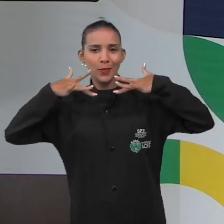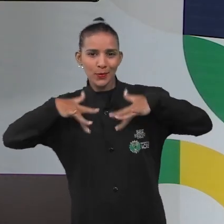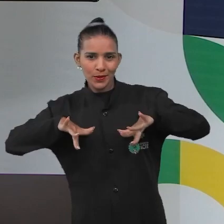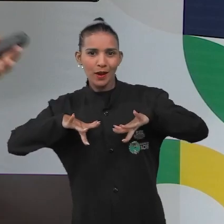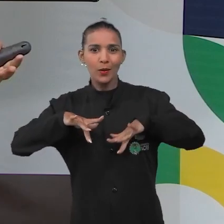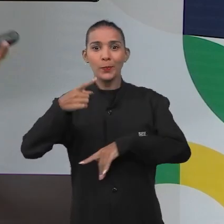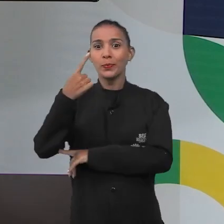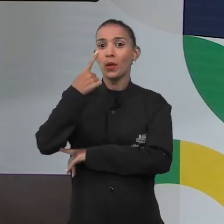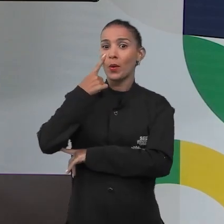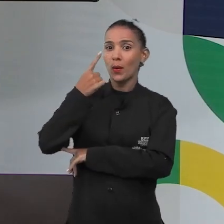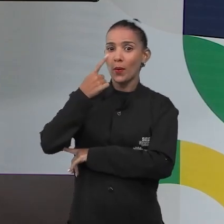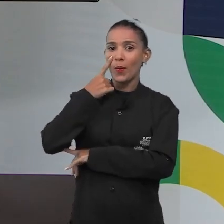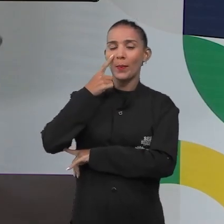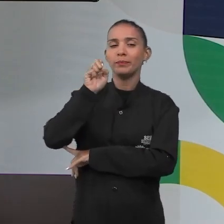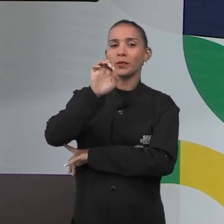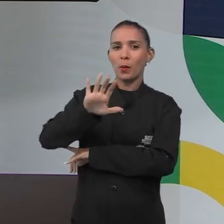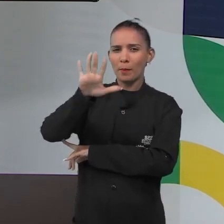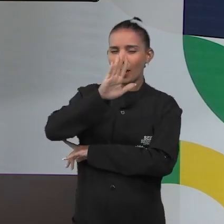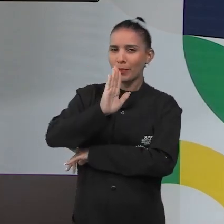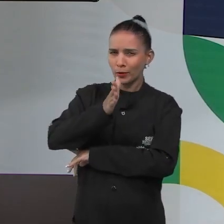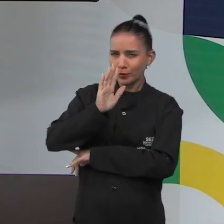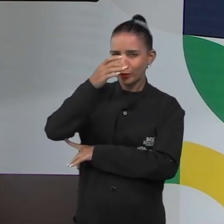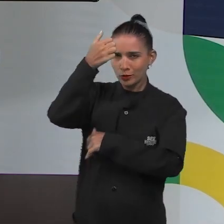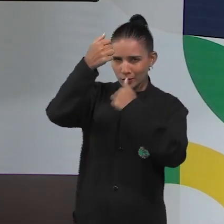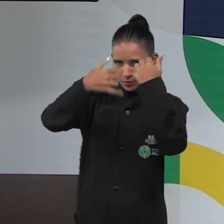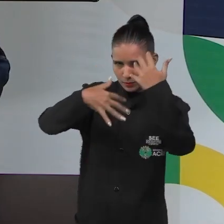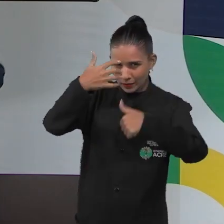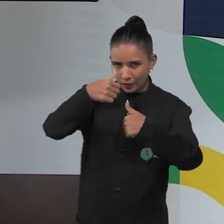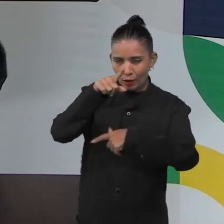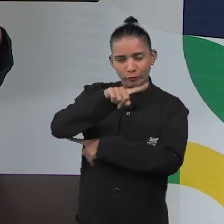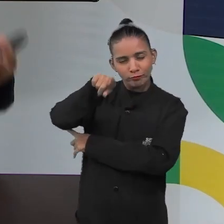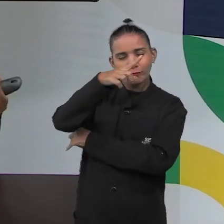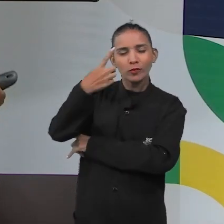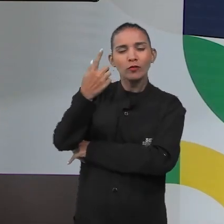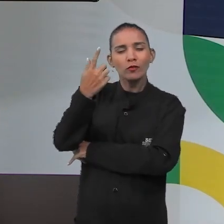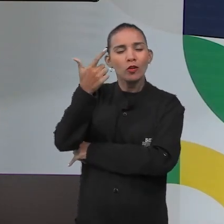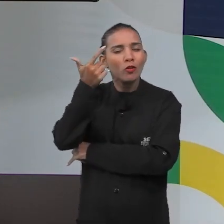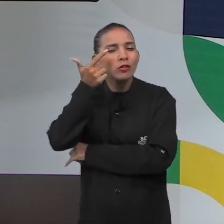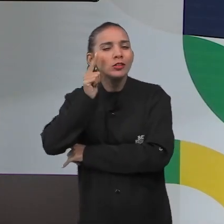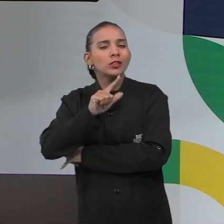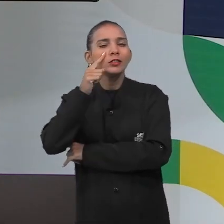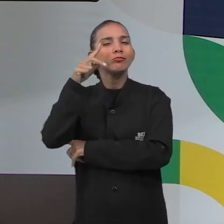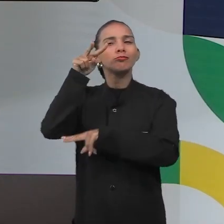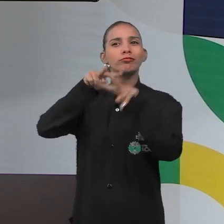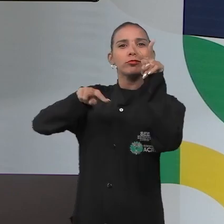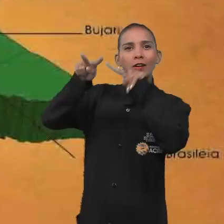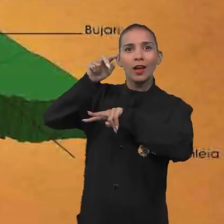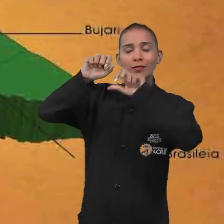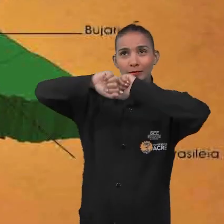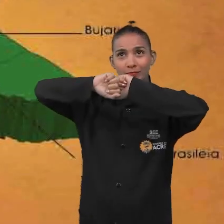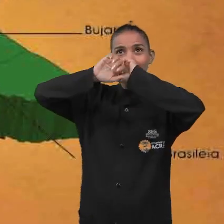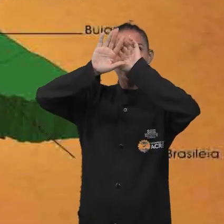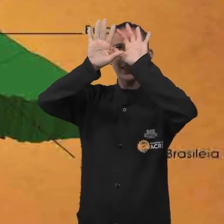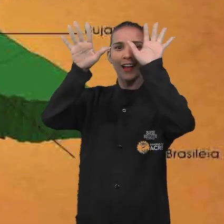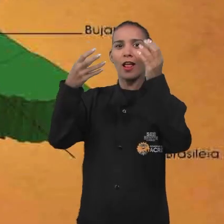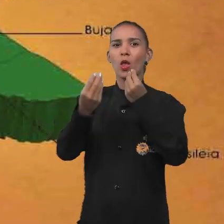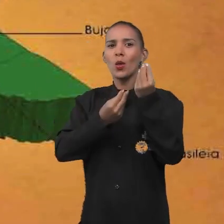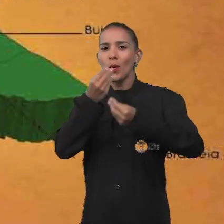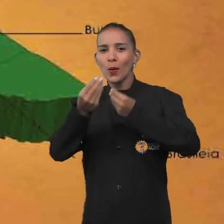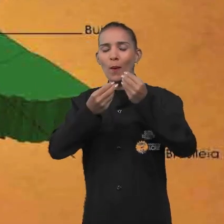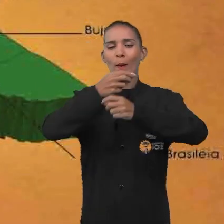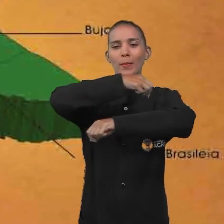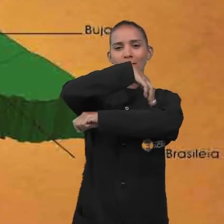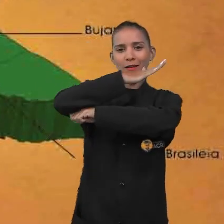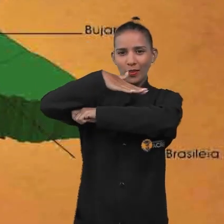então no mapa que eu falei, que vocês vão conseguir visualizar melhor a distribuição. Esse mapa é muito